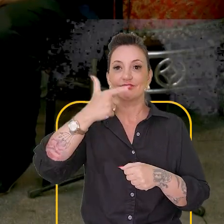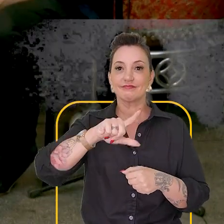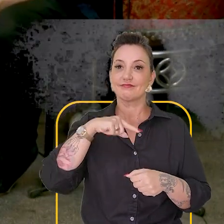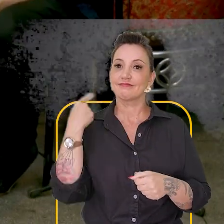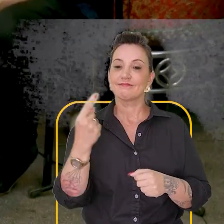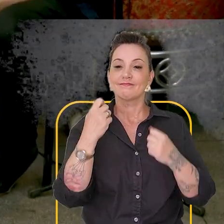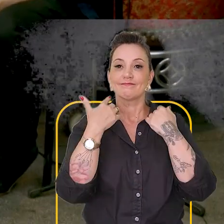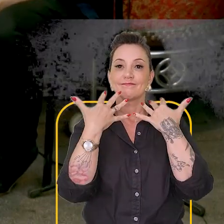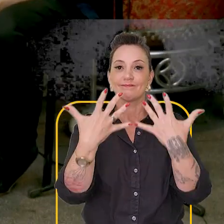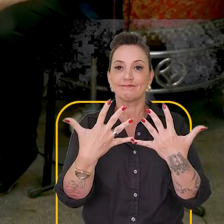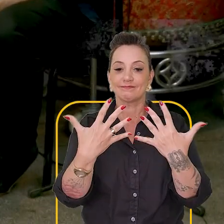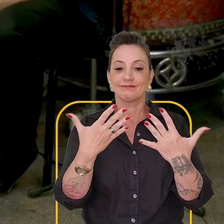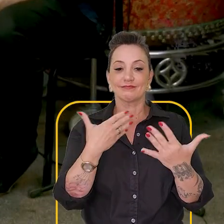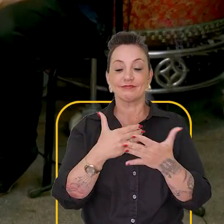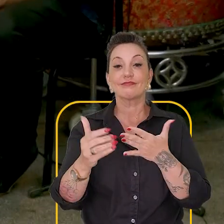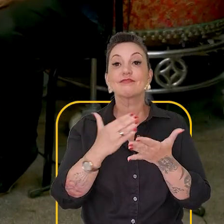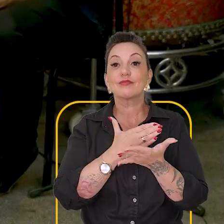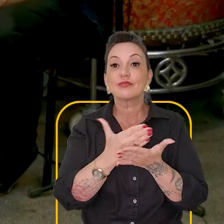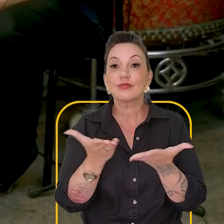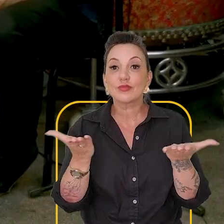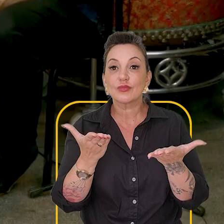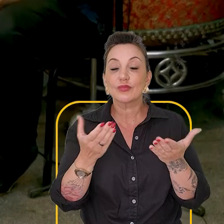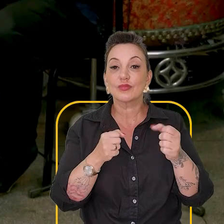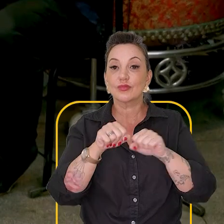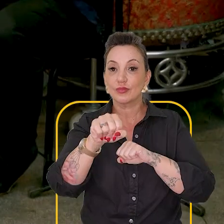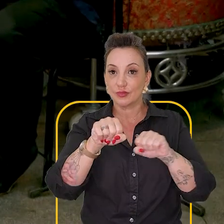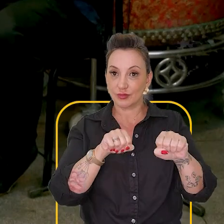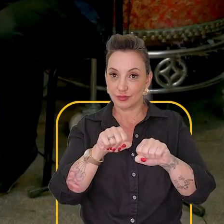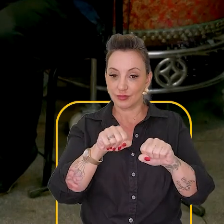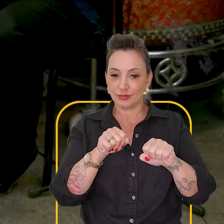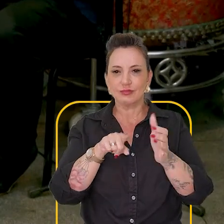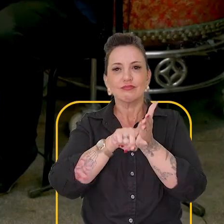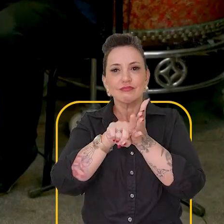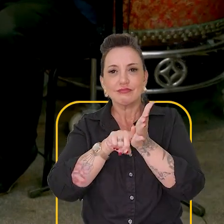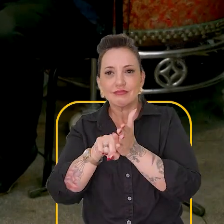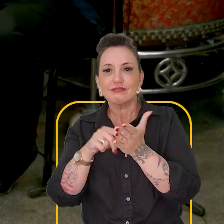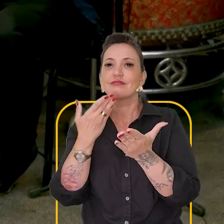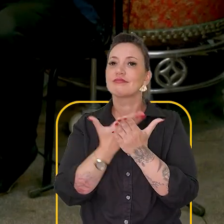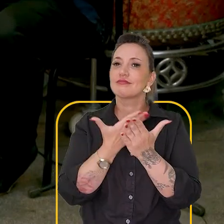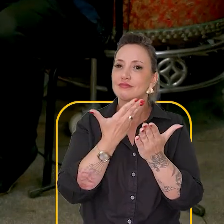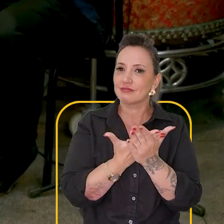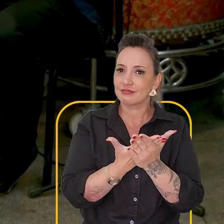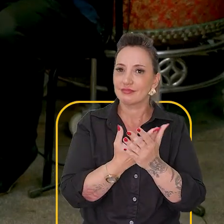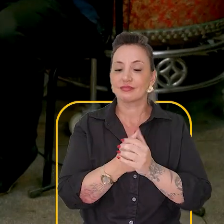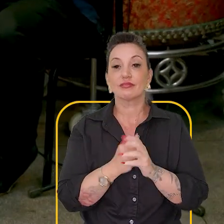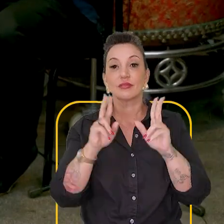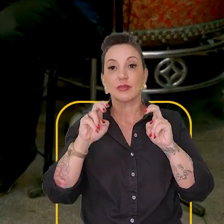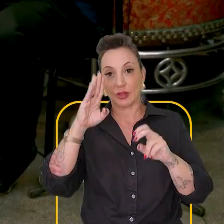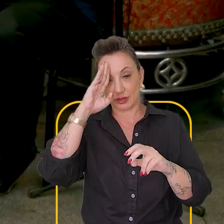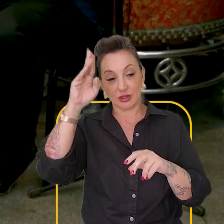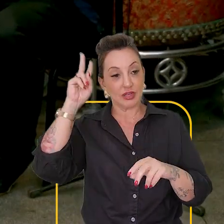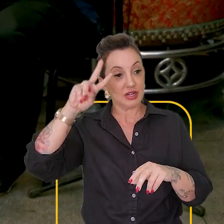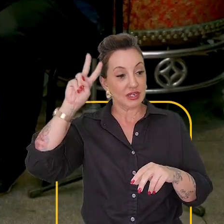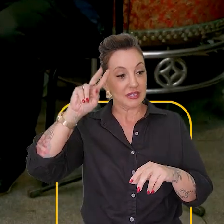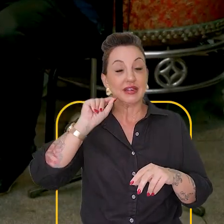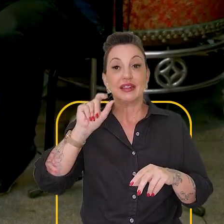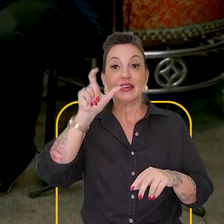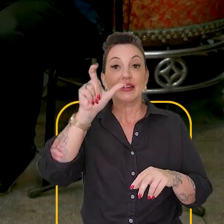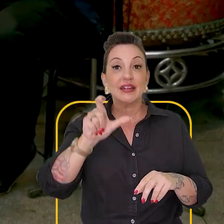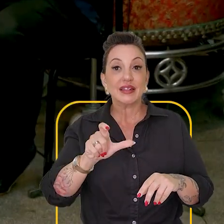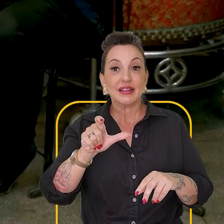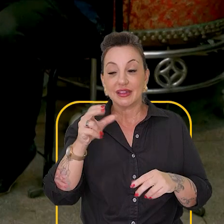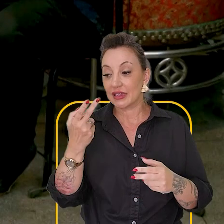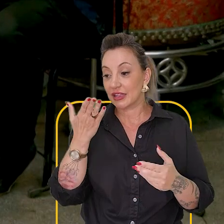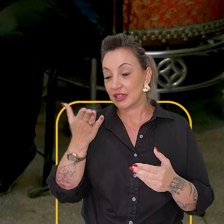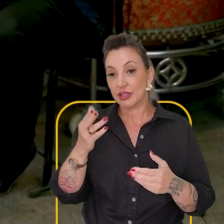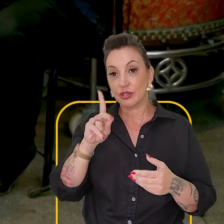nos nossos estúdios e reitero pra nossa audiência e para quem tá começando hoje o kung fu pesquise